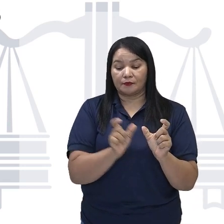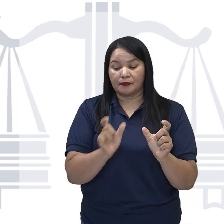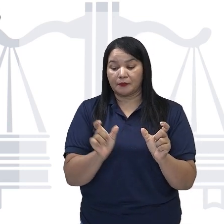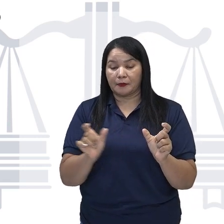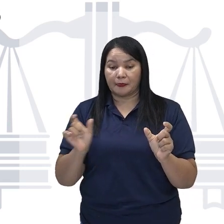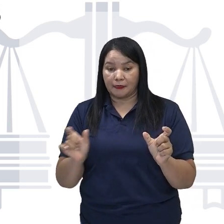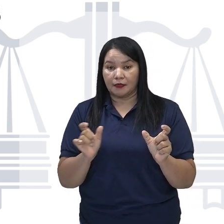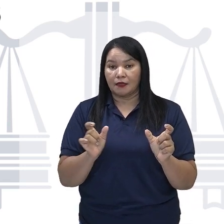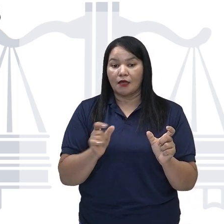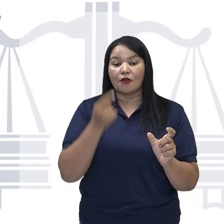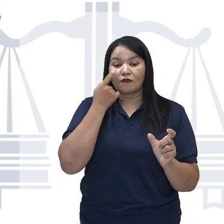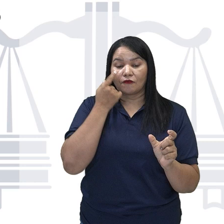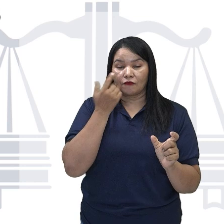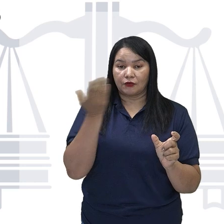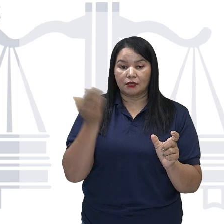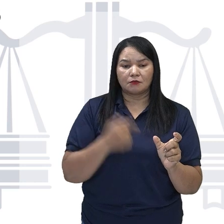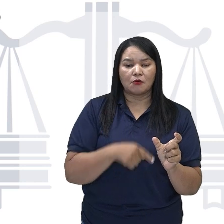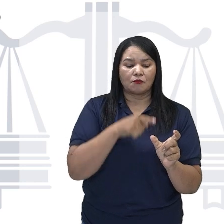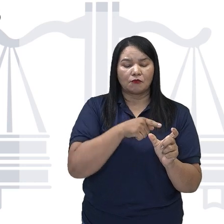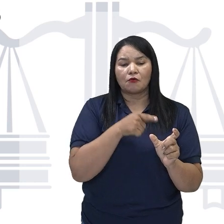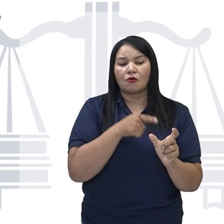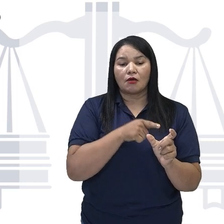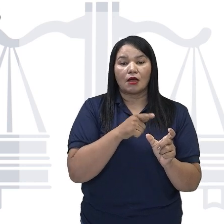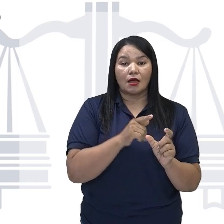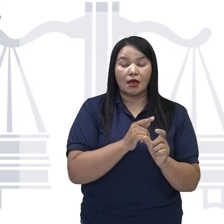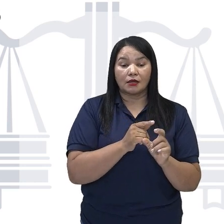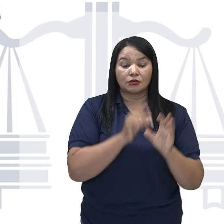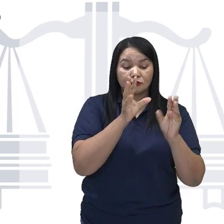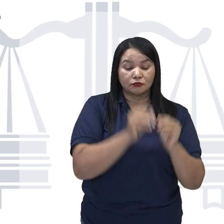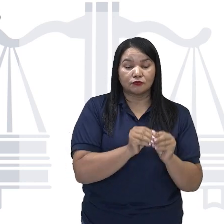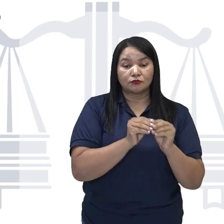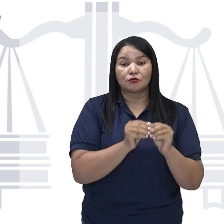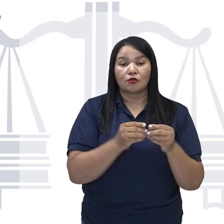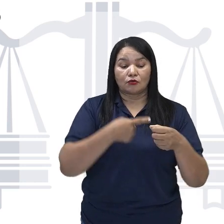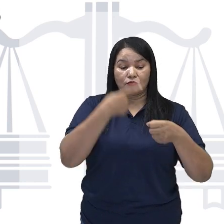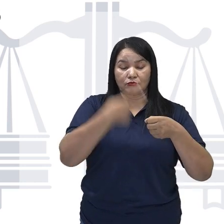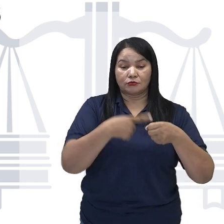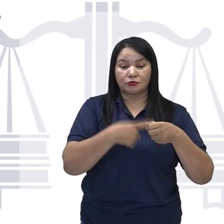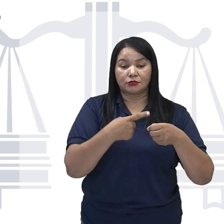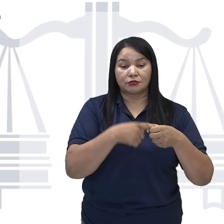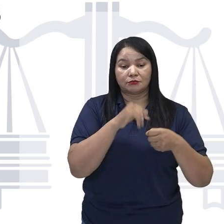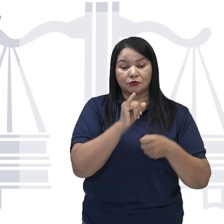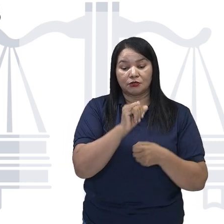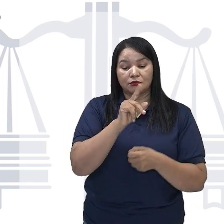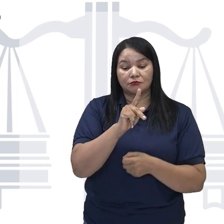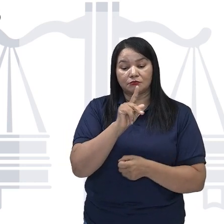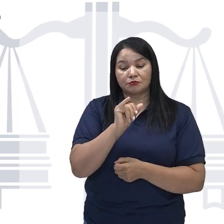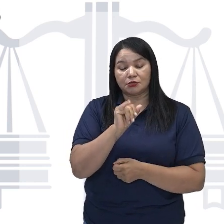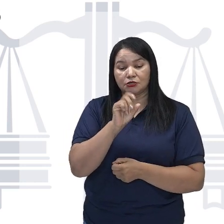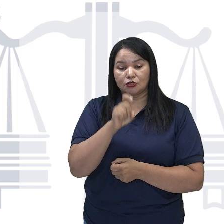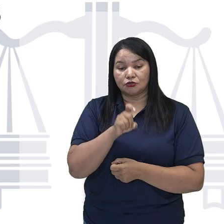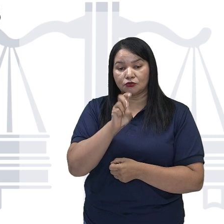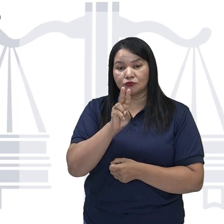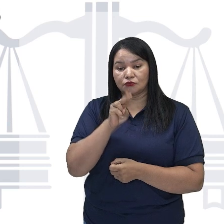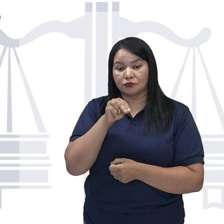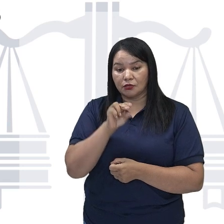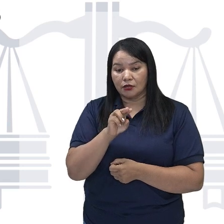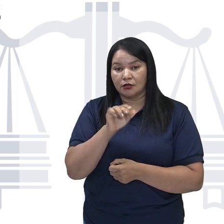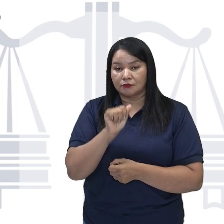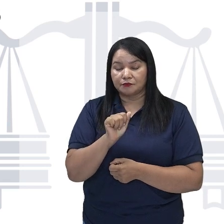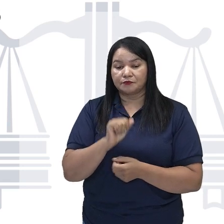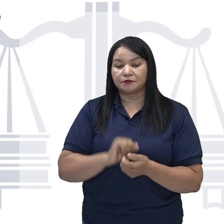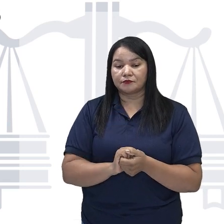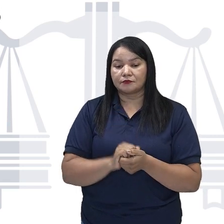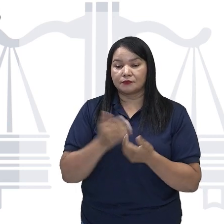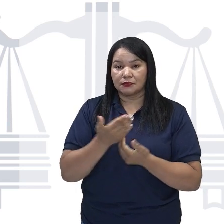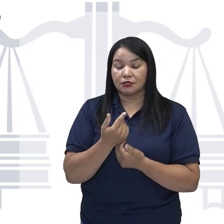o Ipixum, é uma abreviatura do município de Ipixuna. O segundo código,